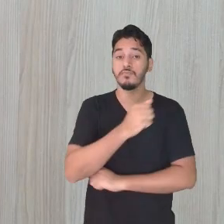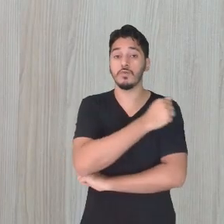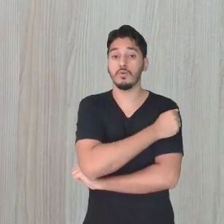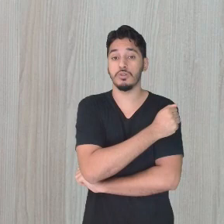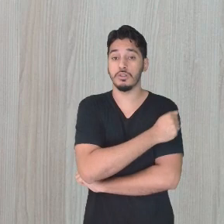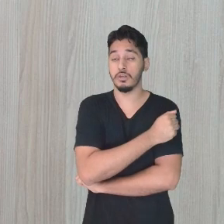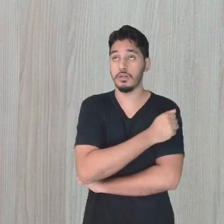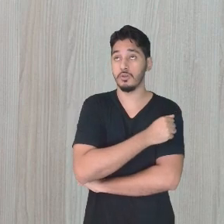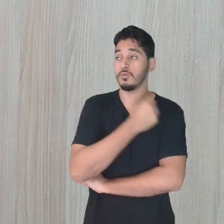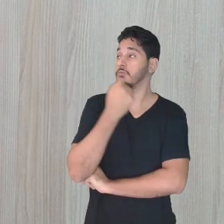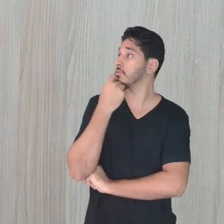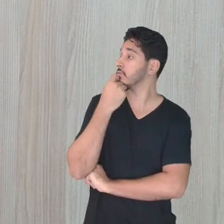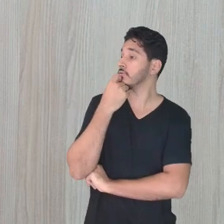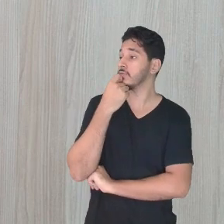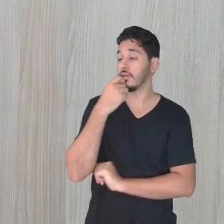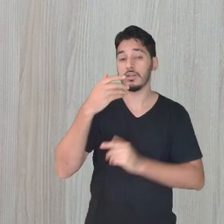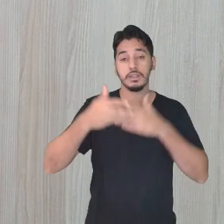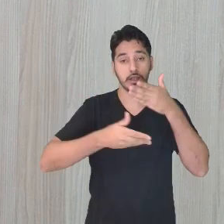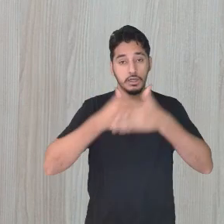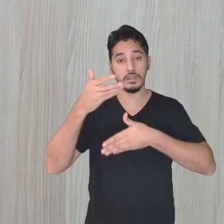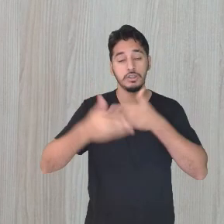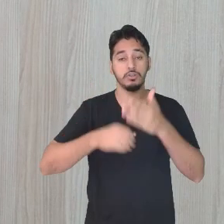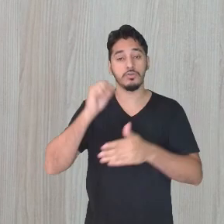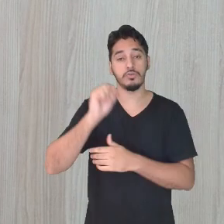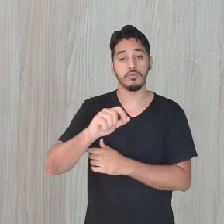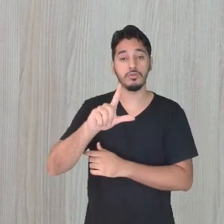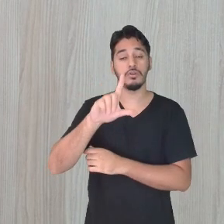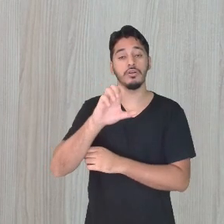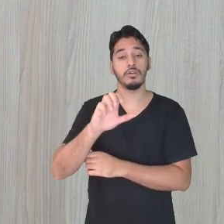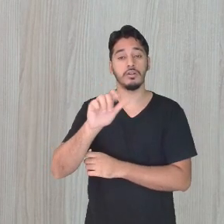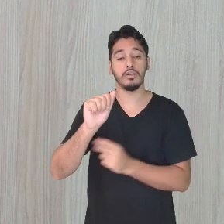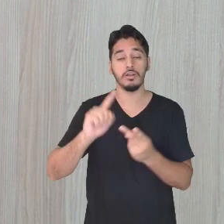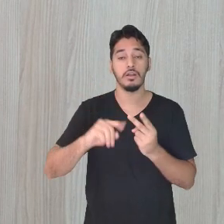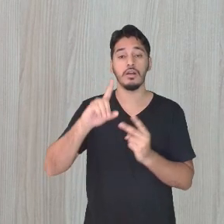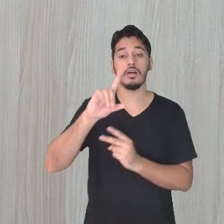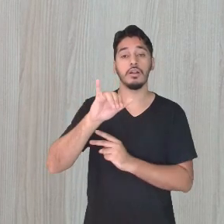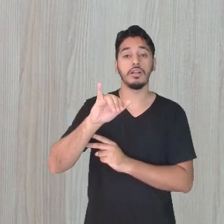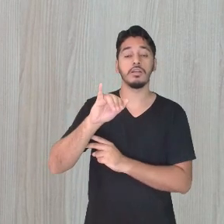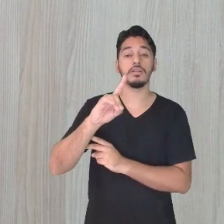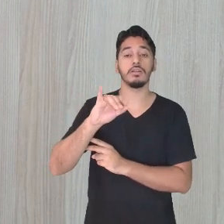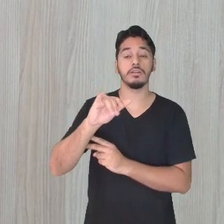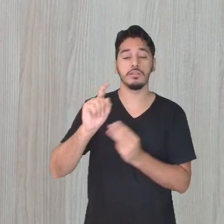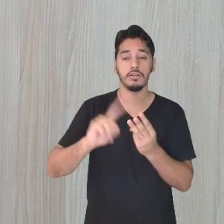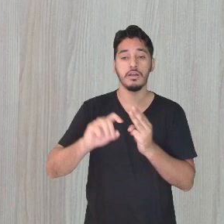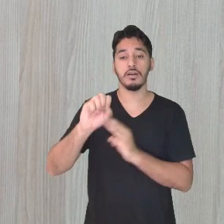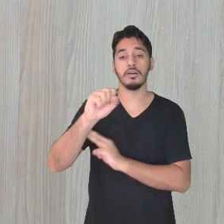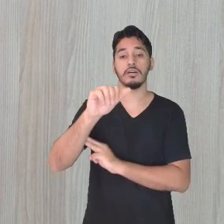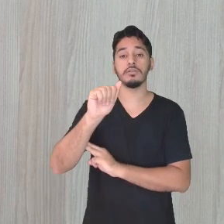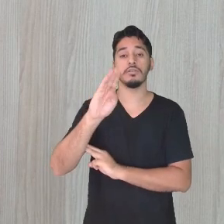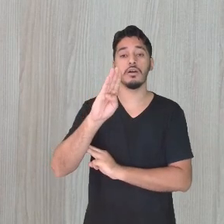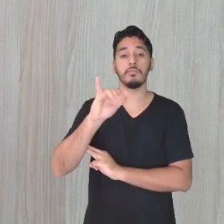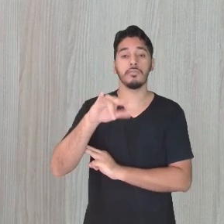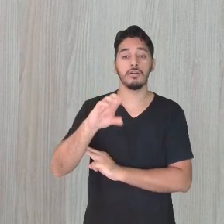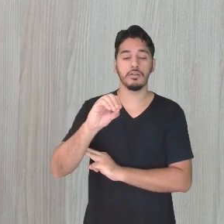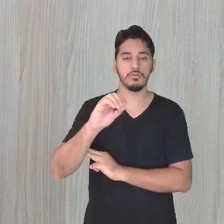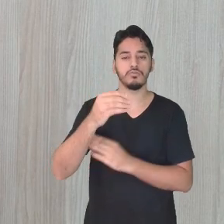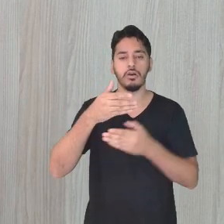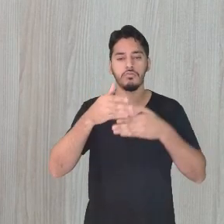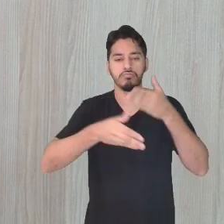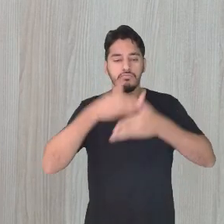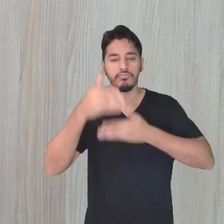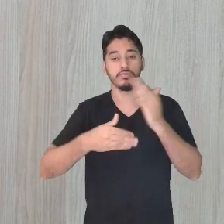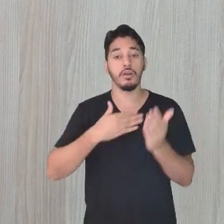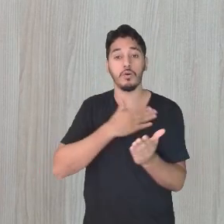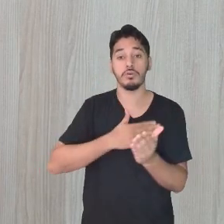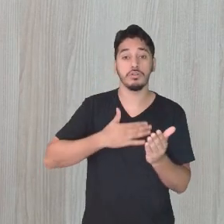aqui, professor, estão interagindo conosco, Leia, Lídia, Giovana, Sabino, então estão interagindo, estão gostando